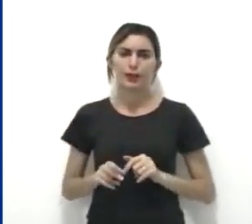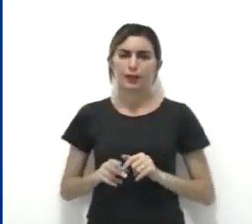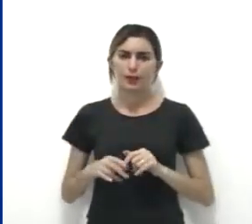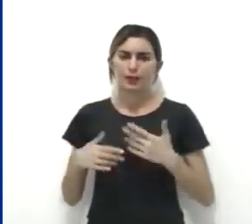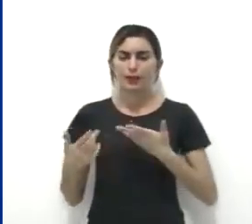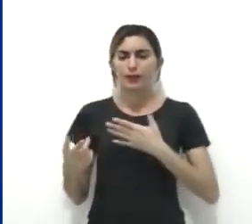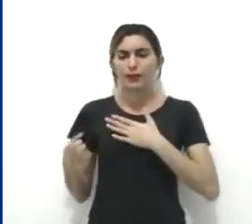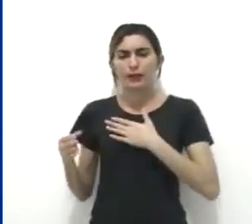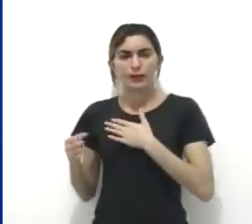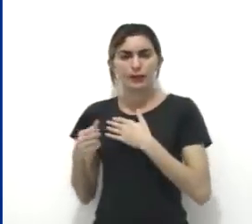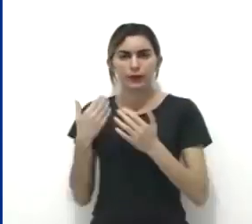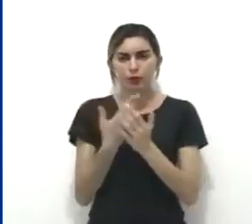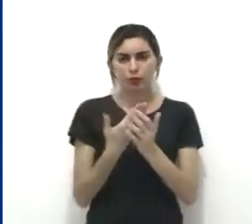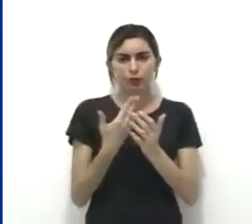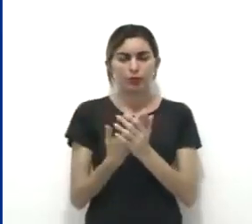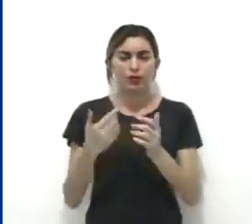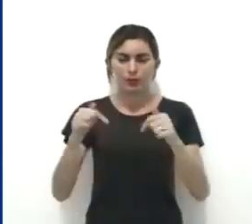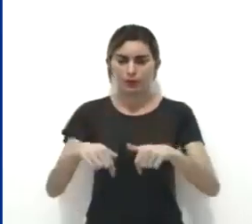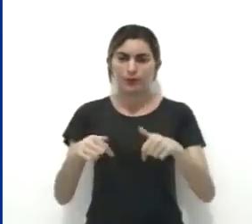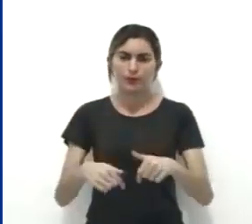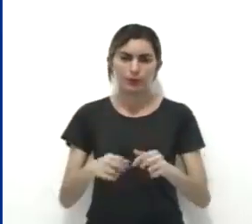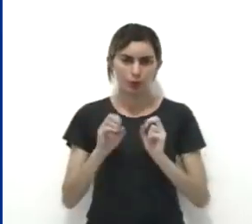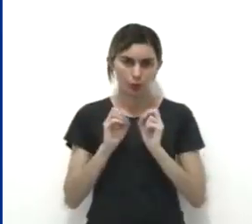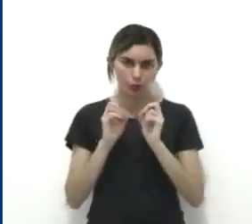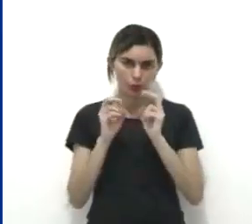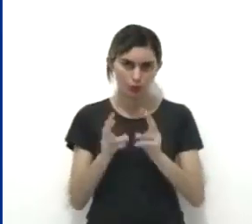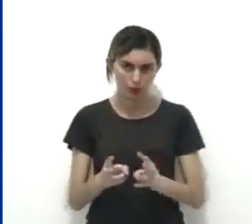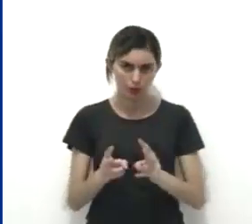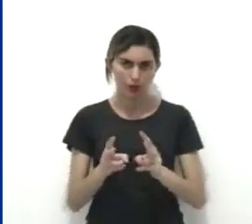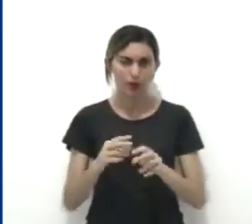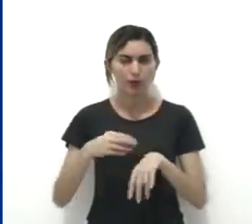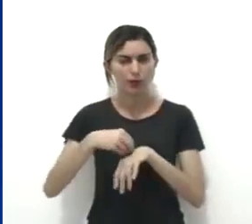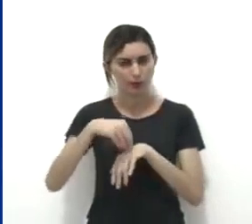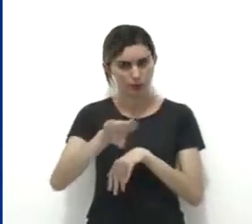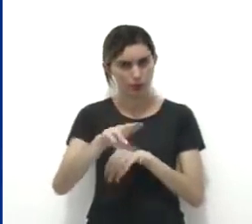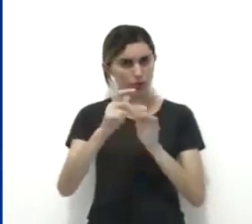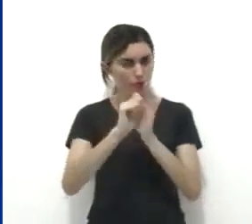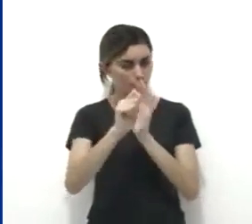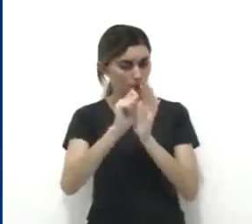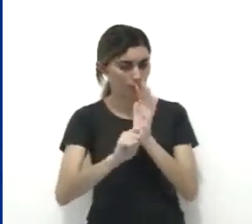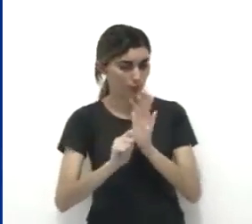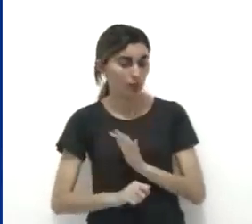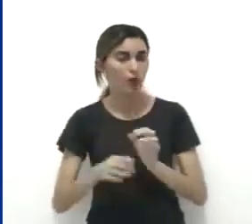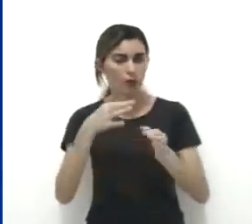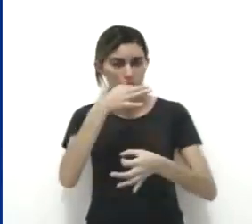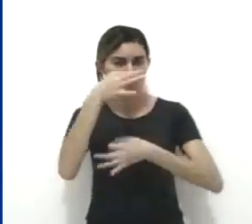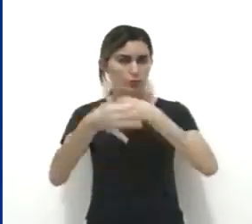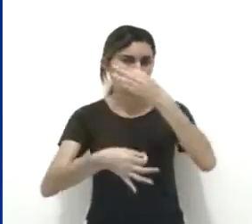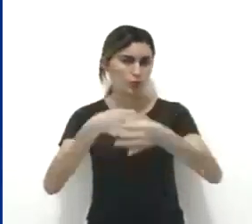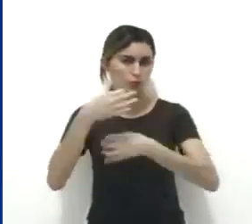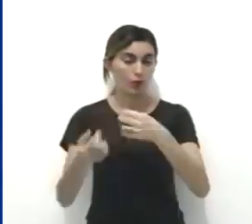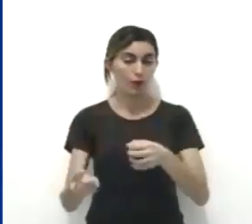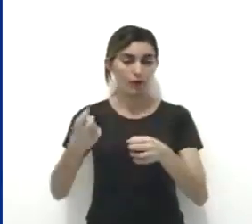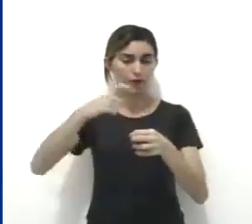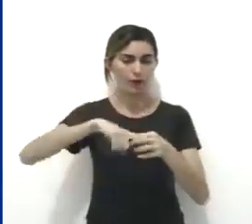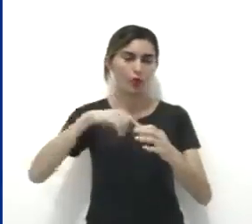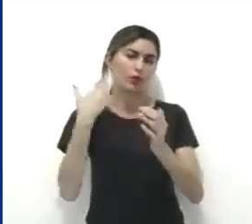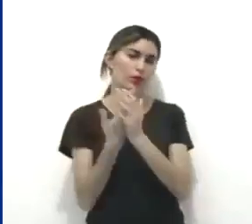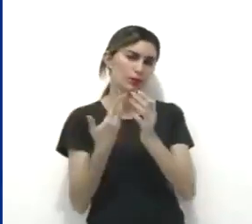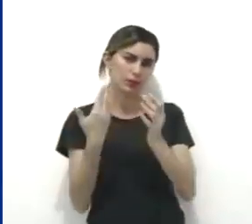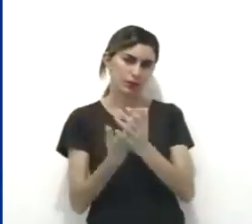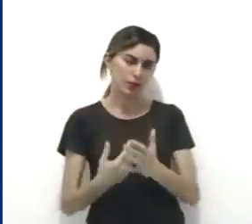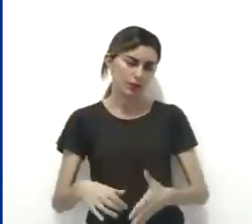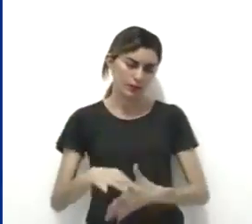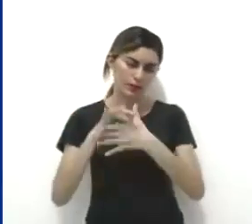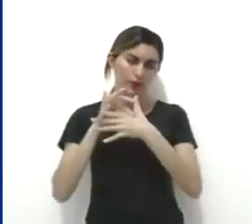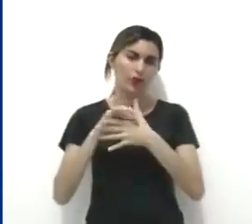em relação às danças estudadas na aula de hoje, ok? Deixem isso no caderno e a sugestão é que, na volta das